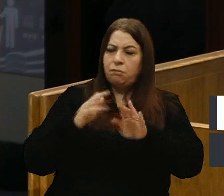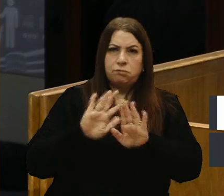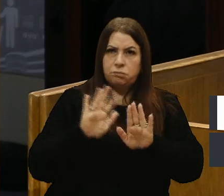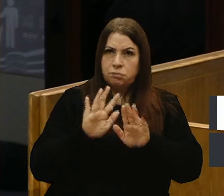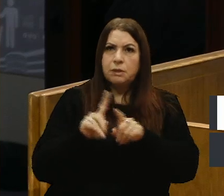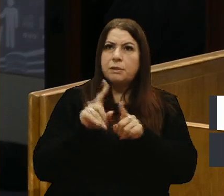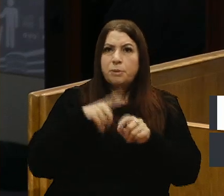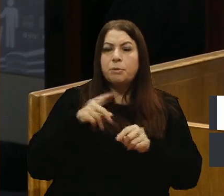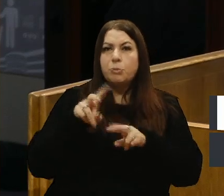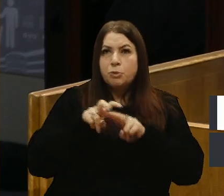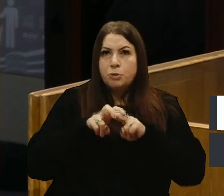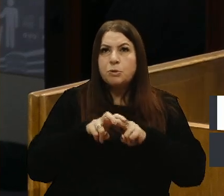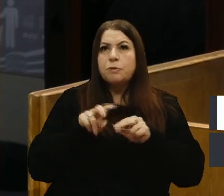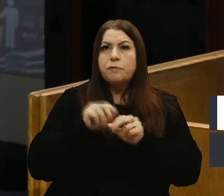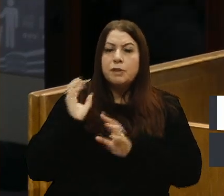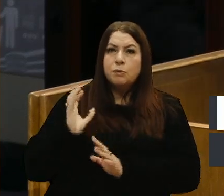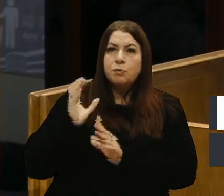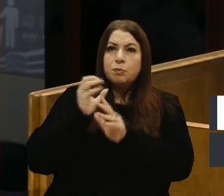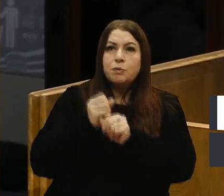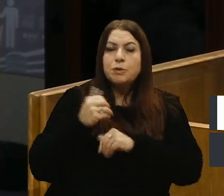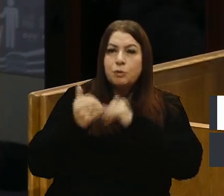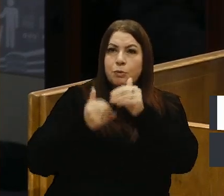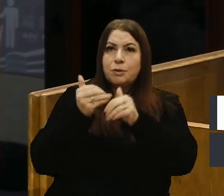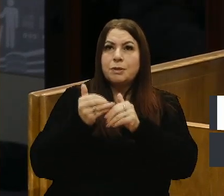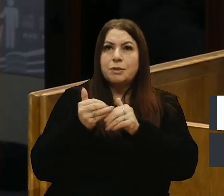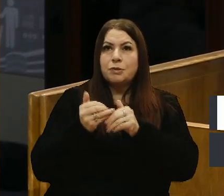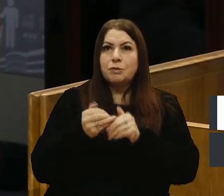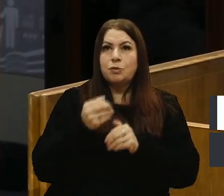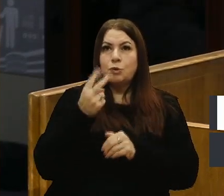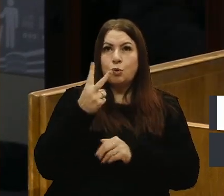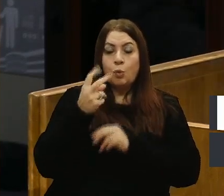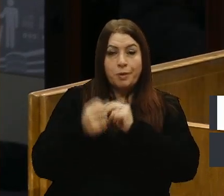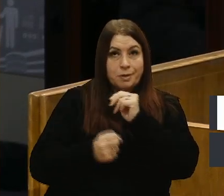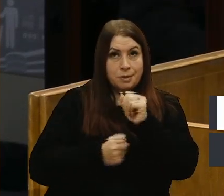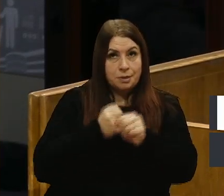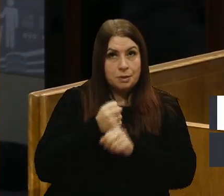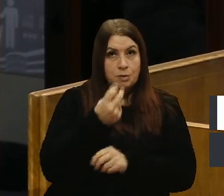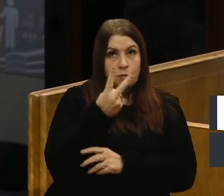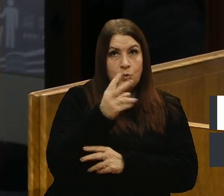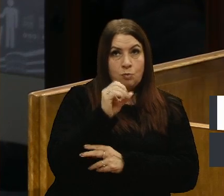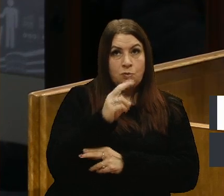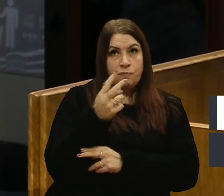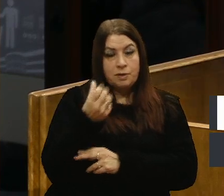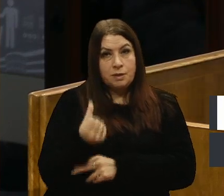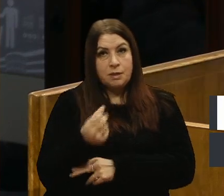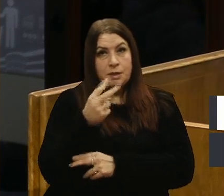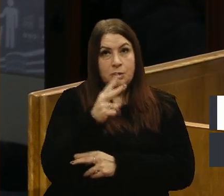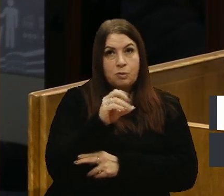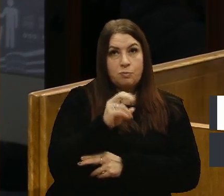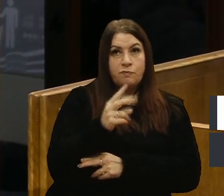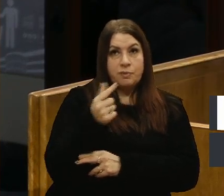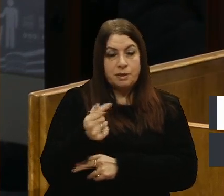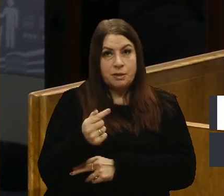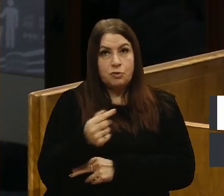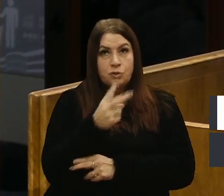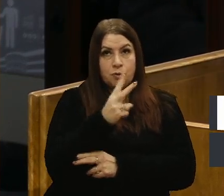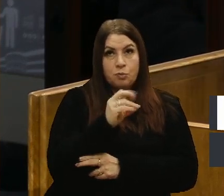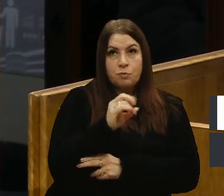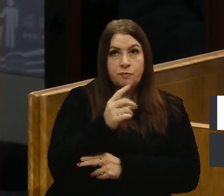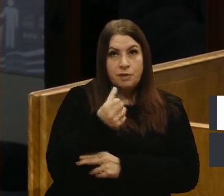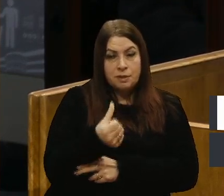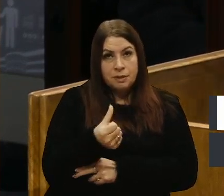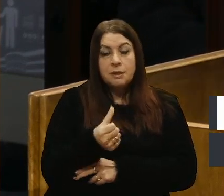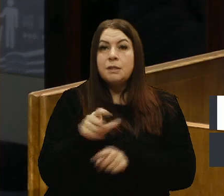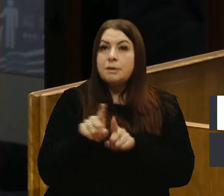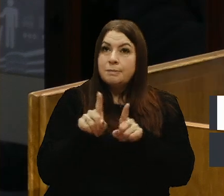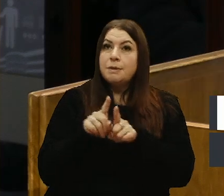que nós vamos fazer essa revisão, esse processo, durante 2 anos, 2026 e 27. 26, para que a